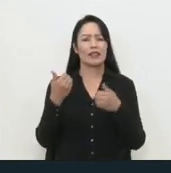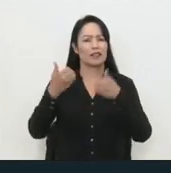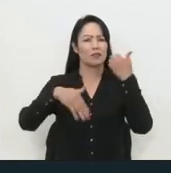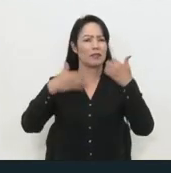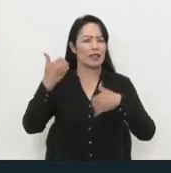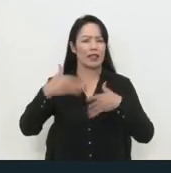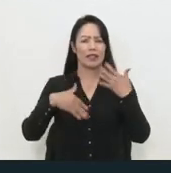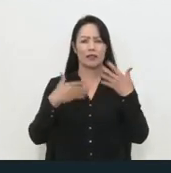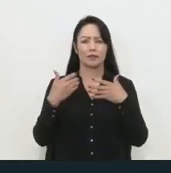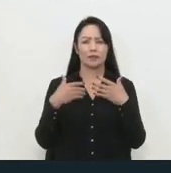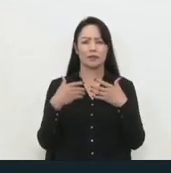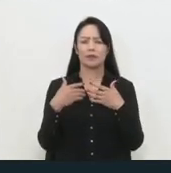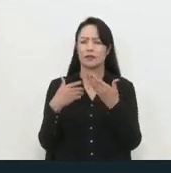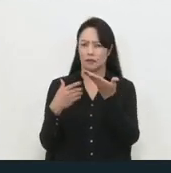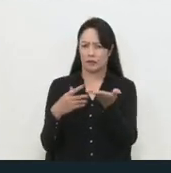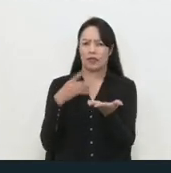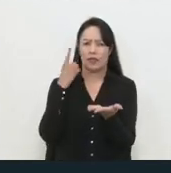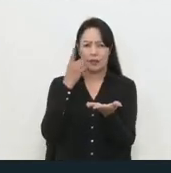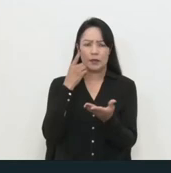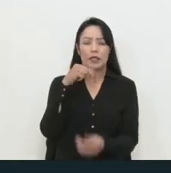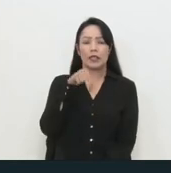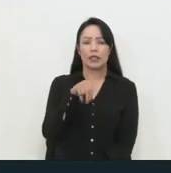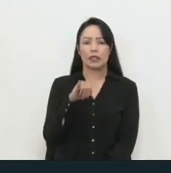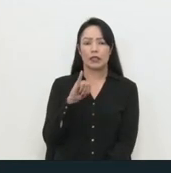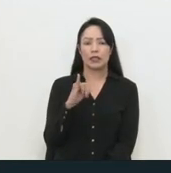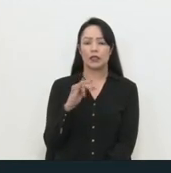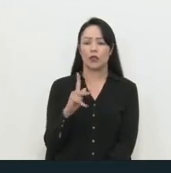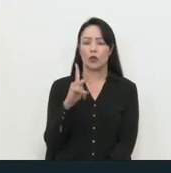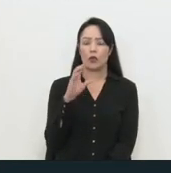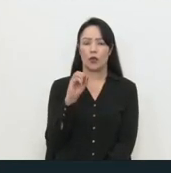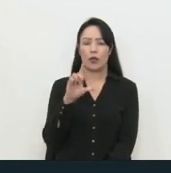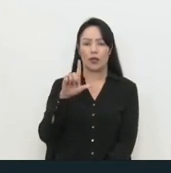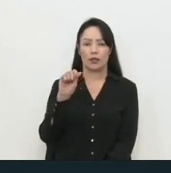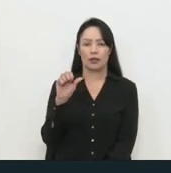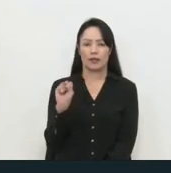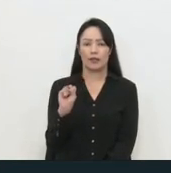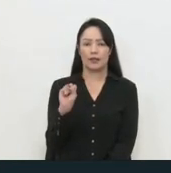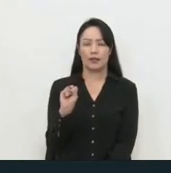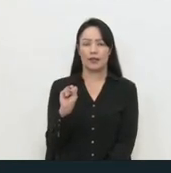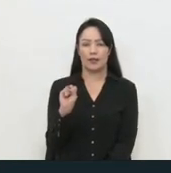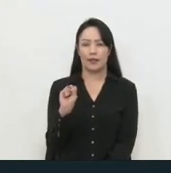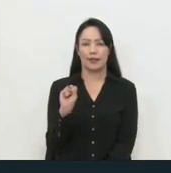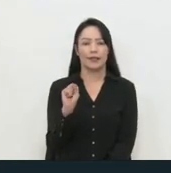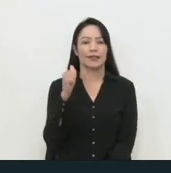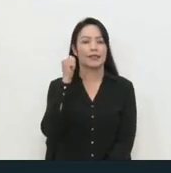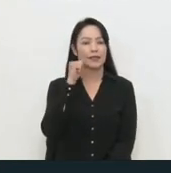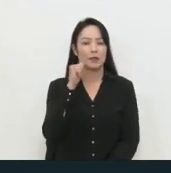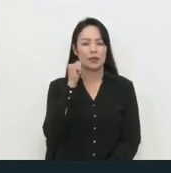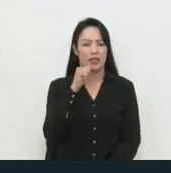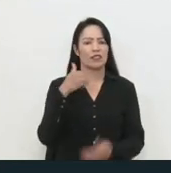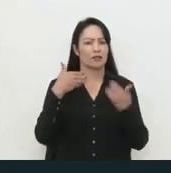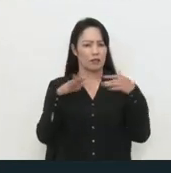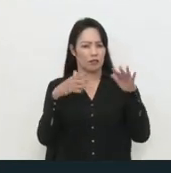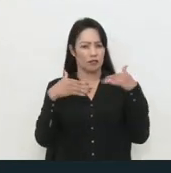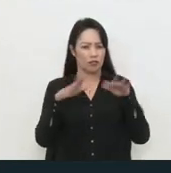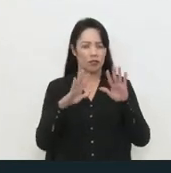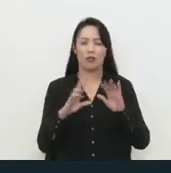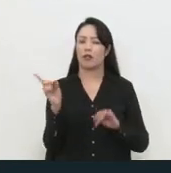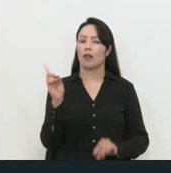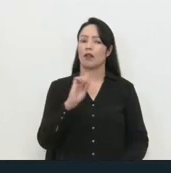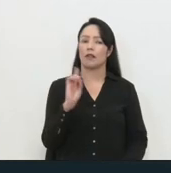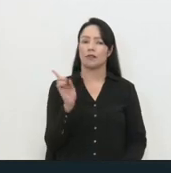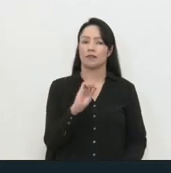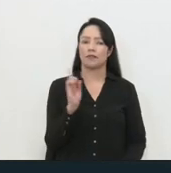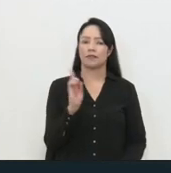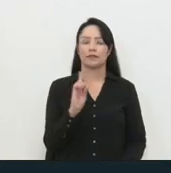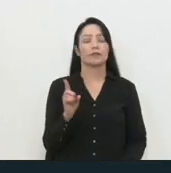deputado federal Nicolas Ferreira as mulheres não deixam passar impune e